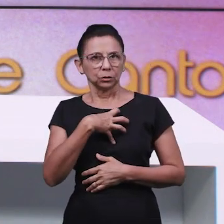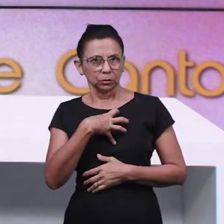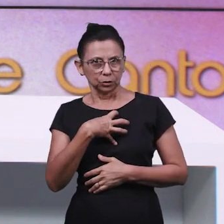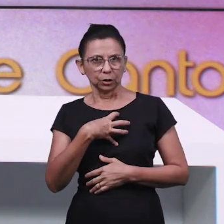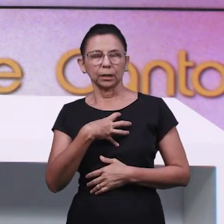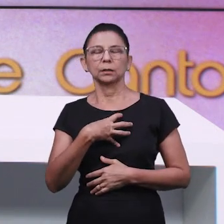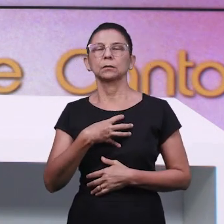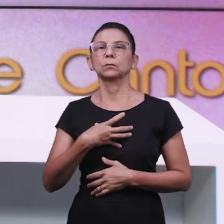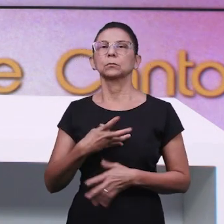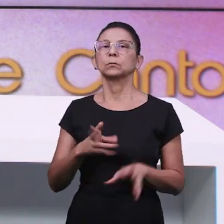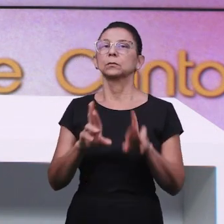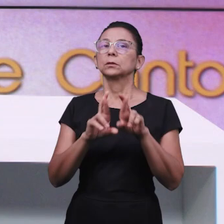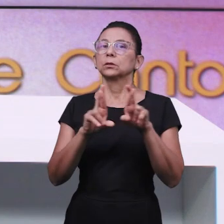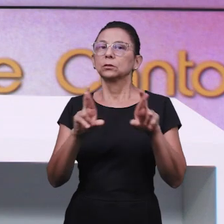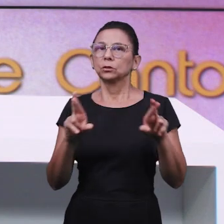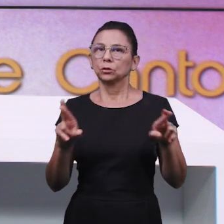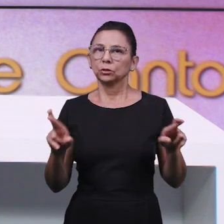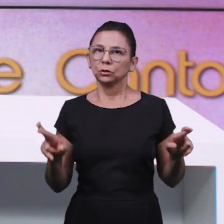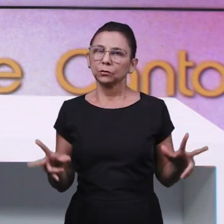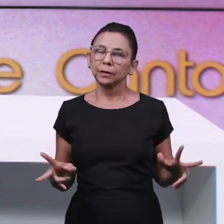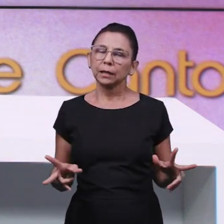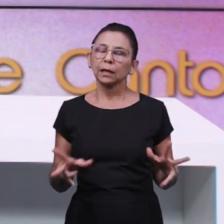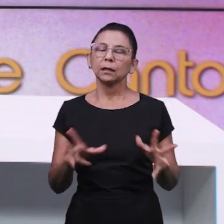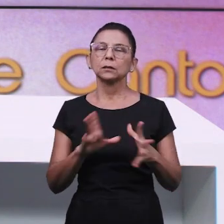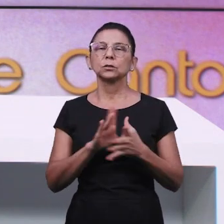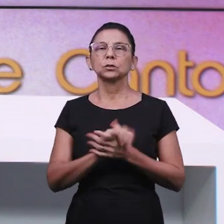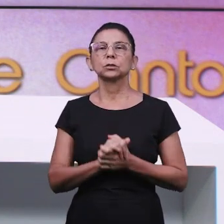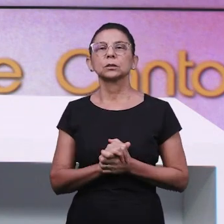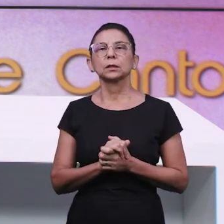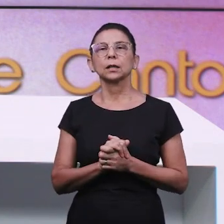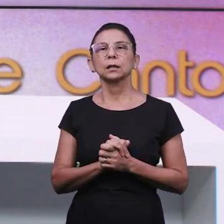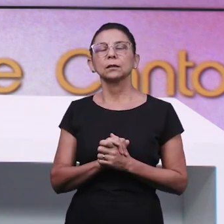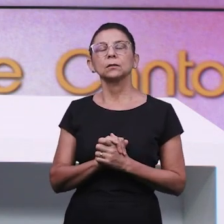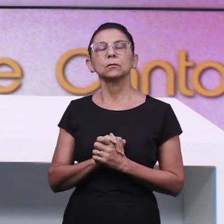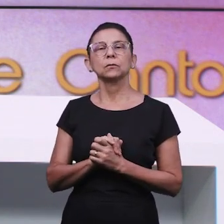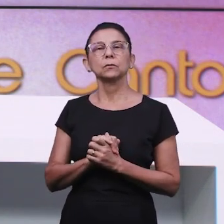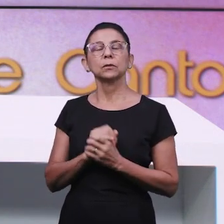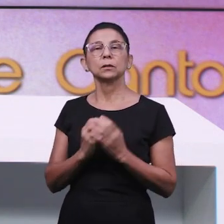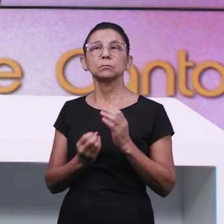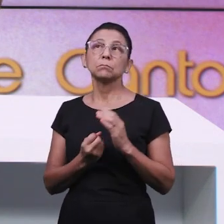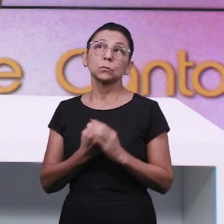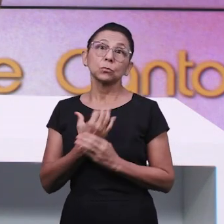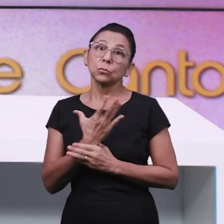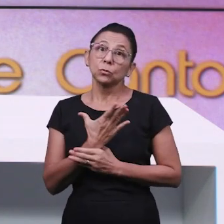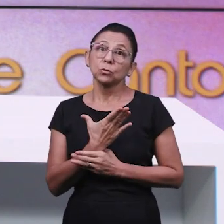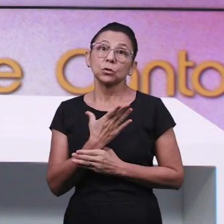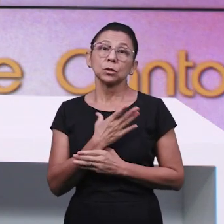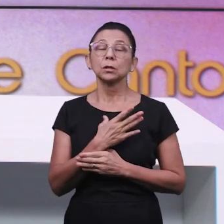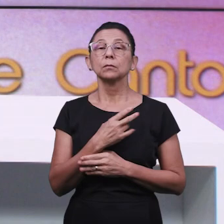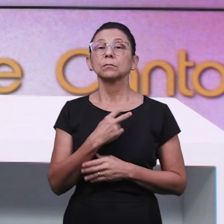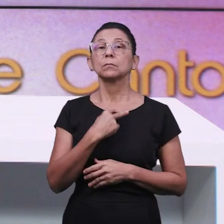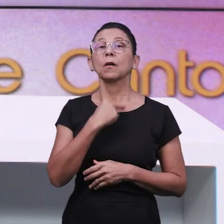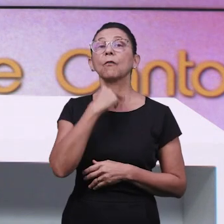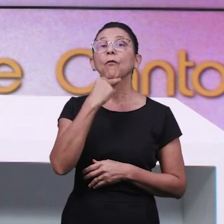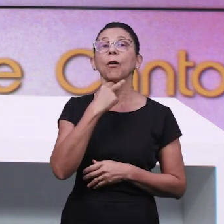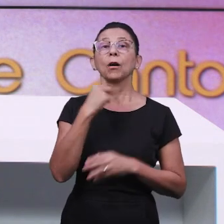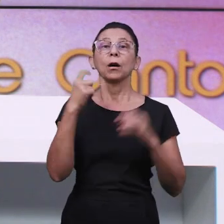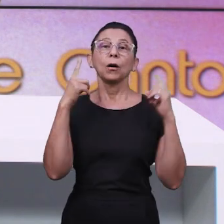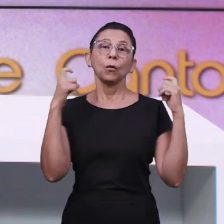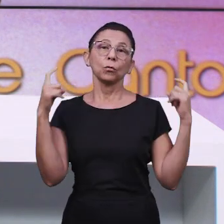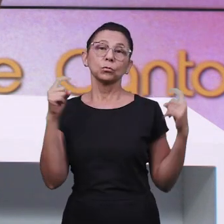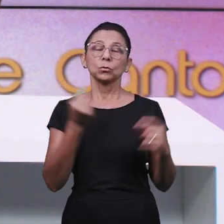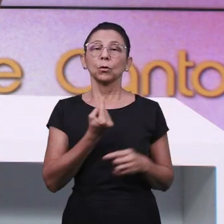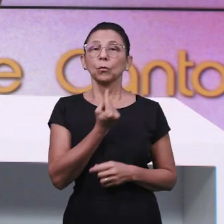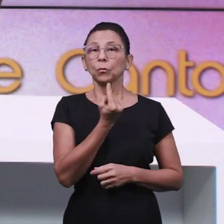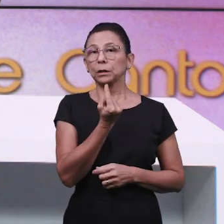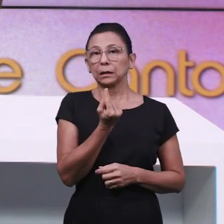configuração vai gerar um timbre, vai gerar um som único, que é a minha voz, assim como o